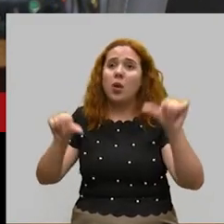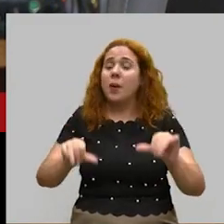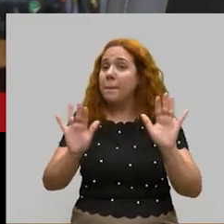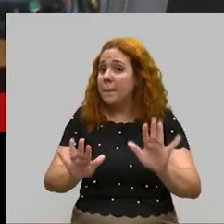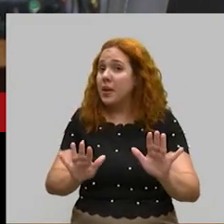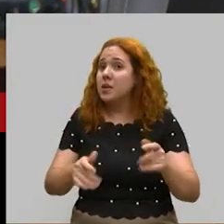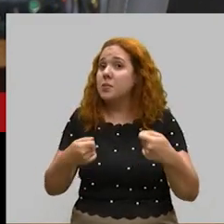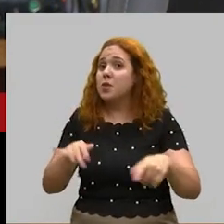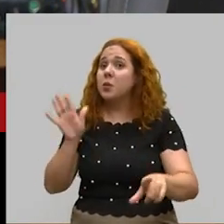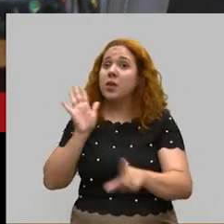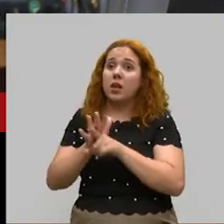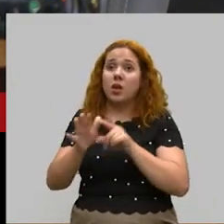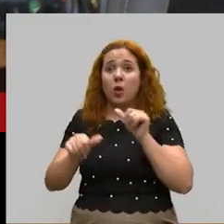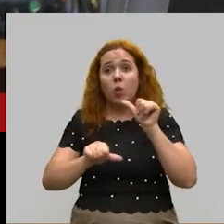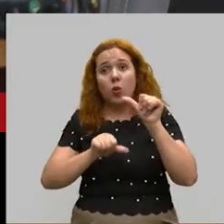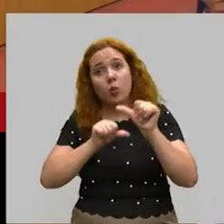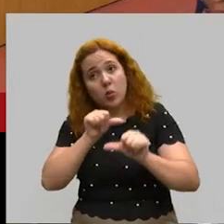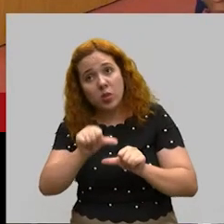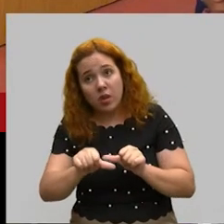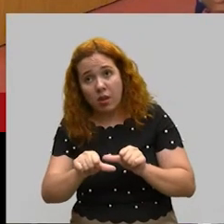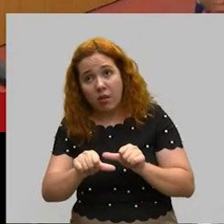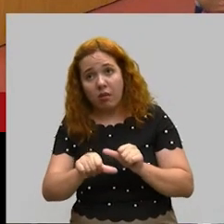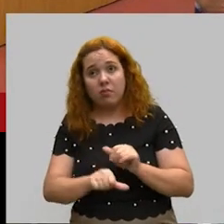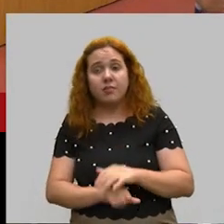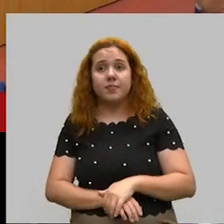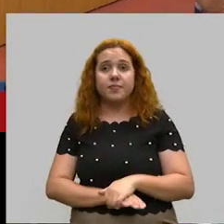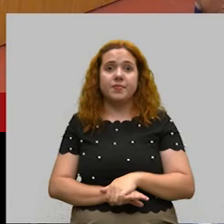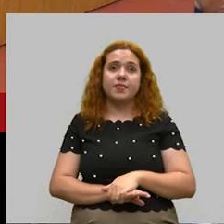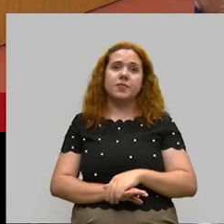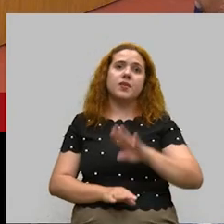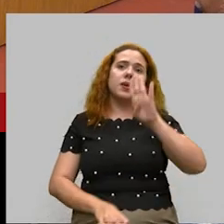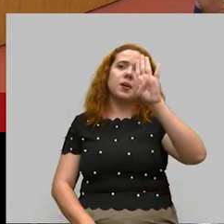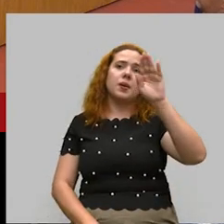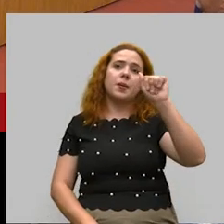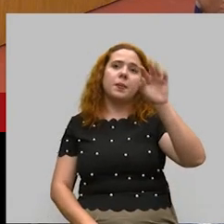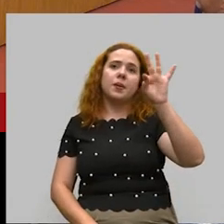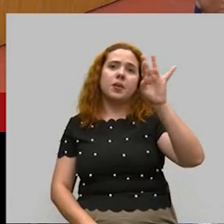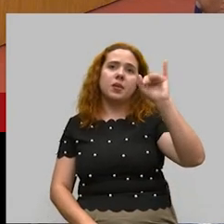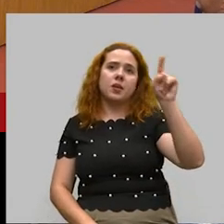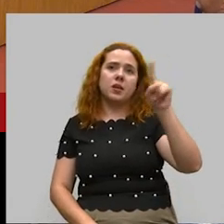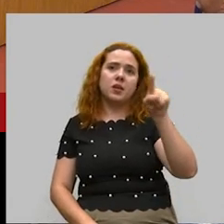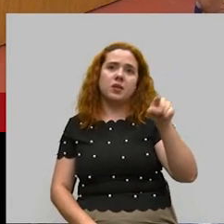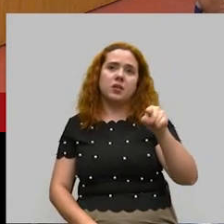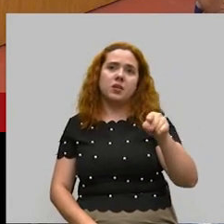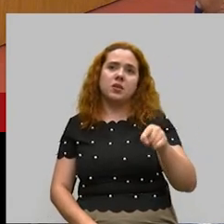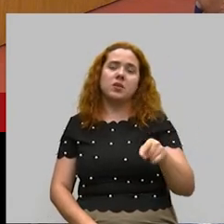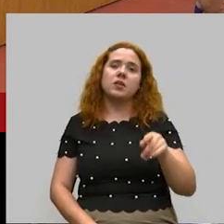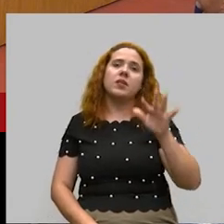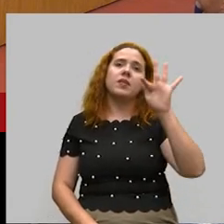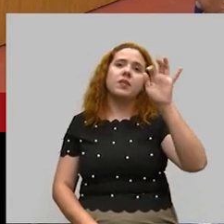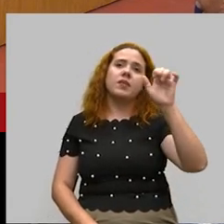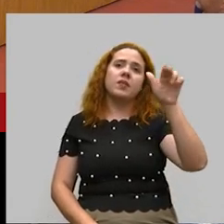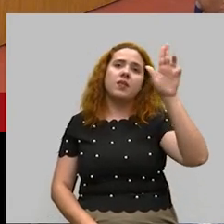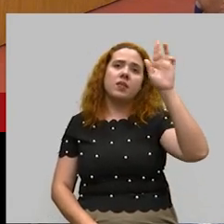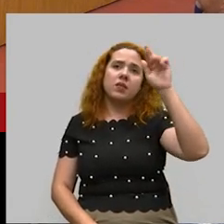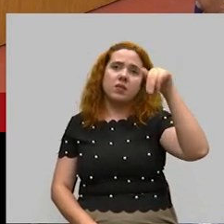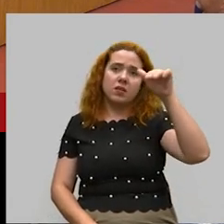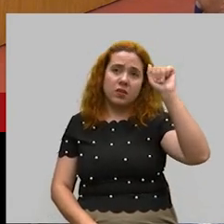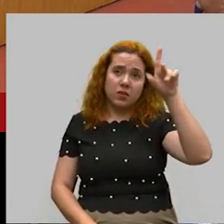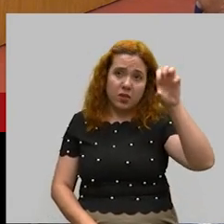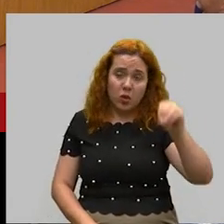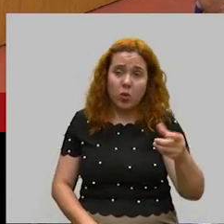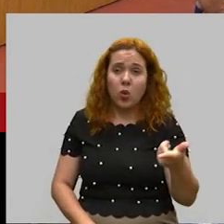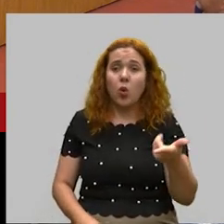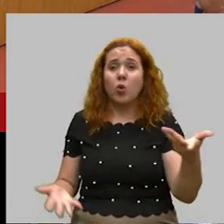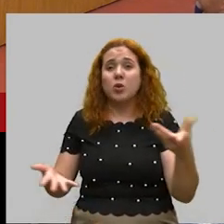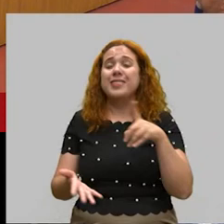legislação nesse sentido tá deputada Beatriz Fernando o que nós temos de palpável e que nós